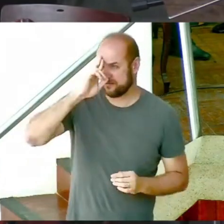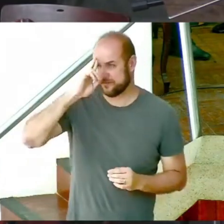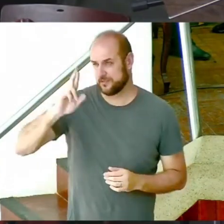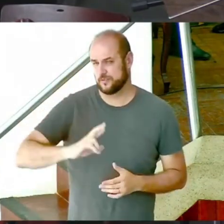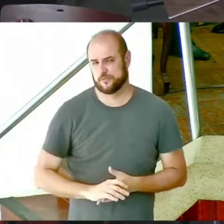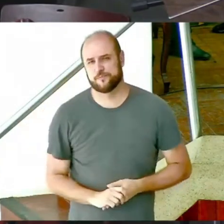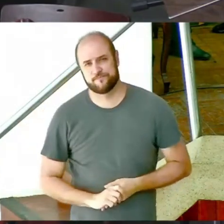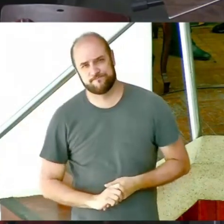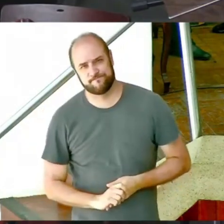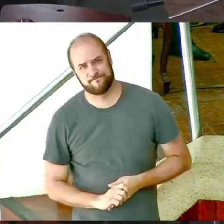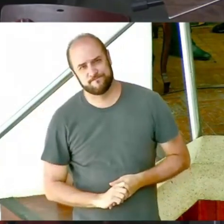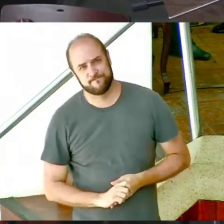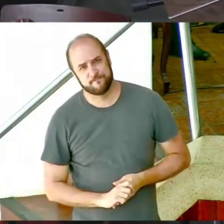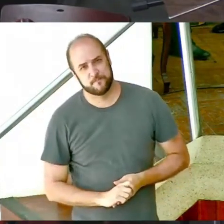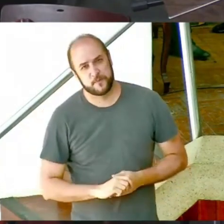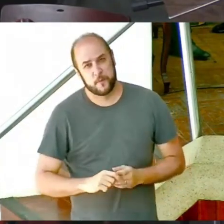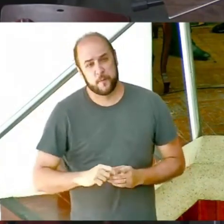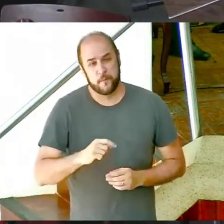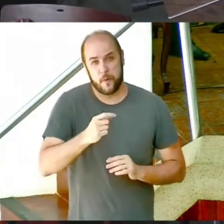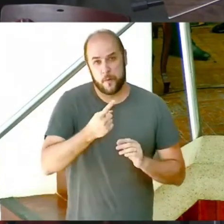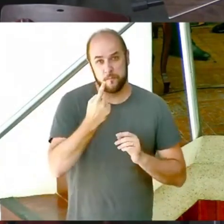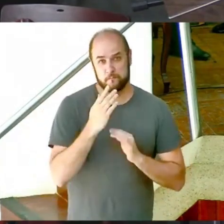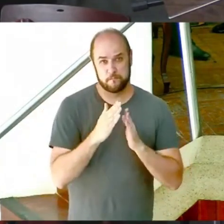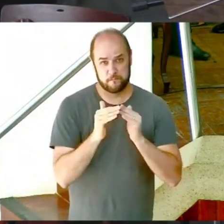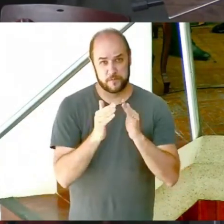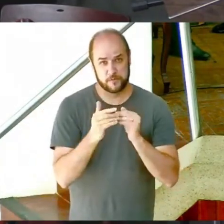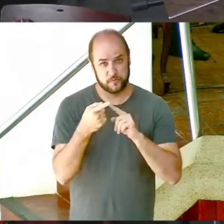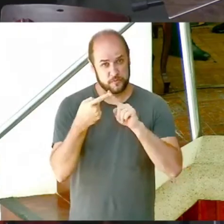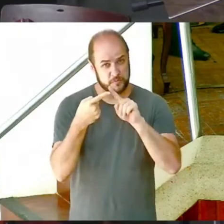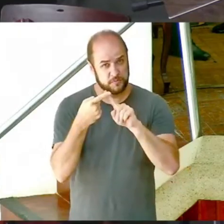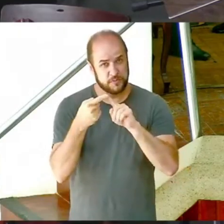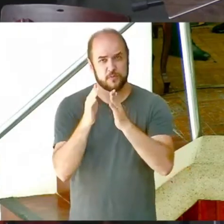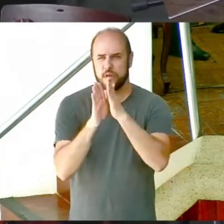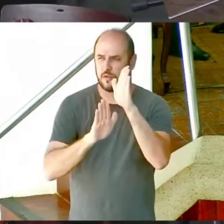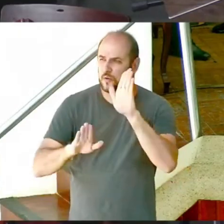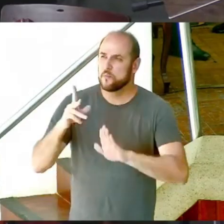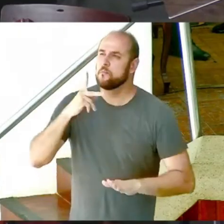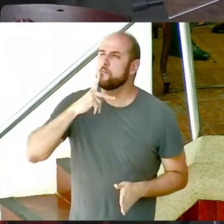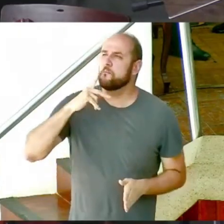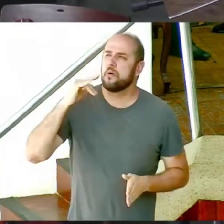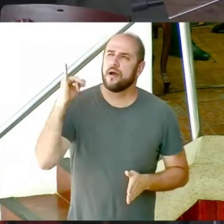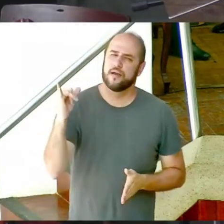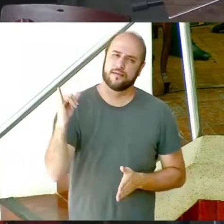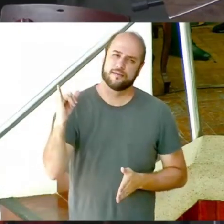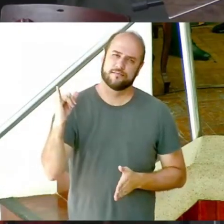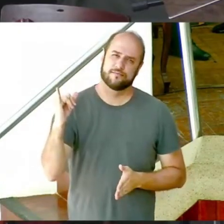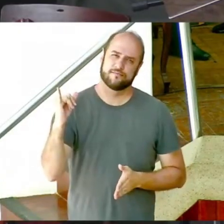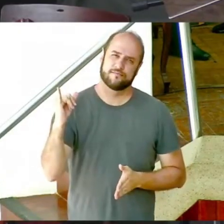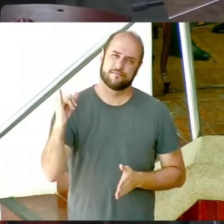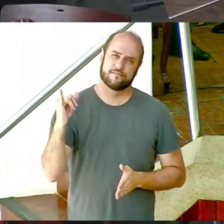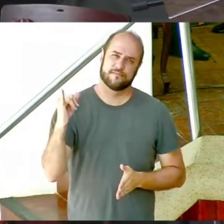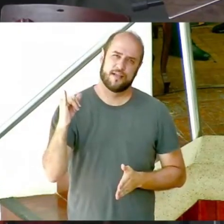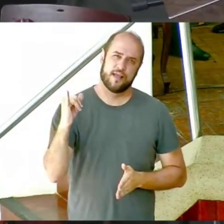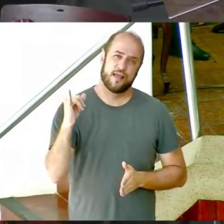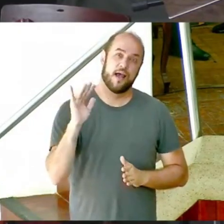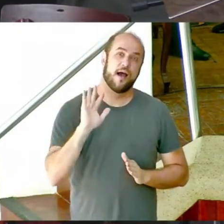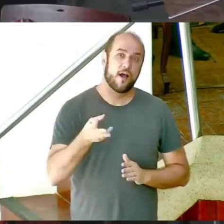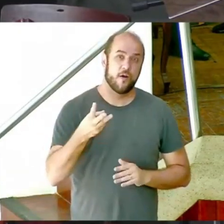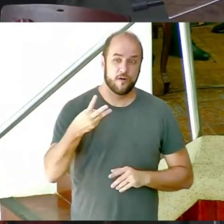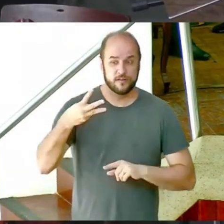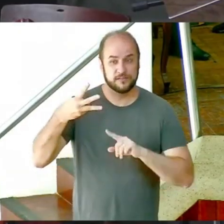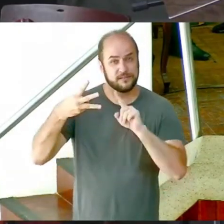A primeira petição então nos apresenta a adoração ao Pai. A segunda e